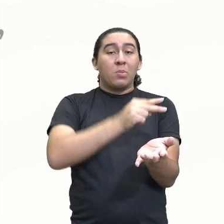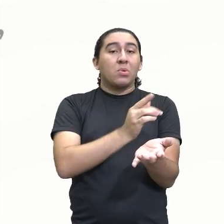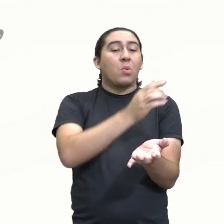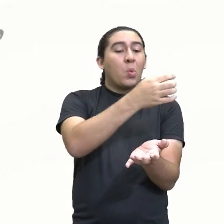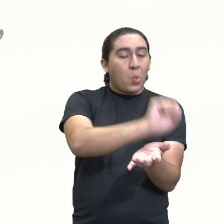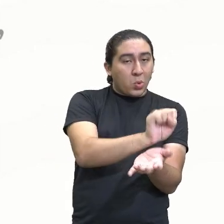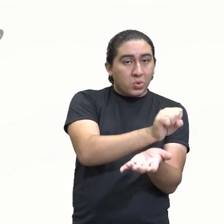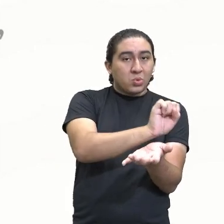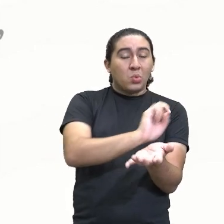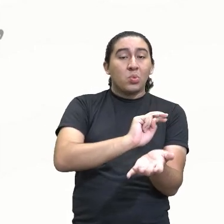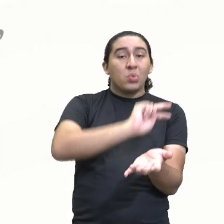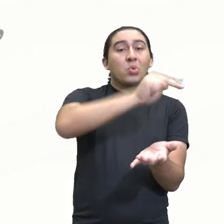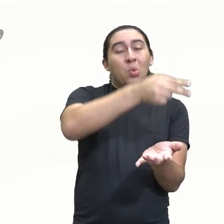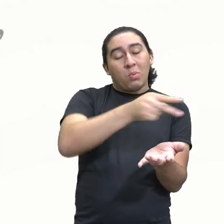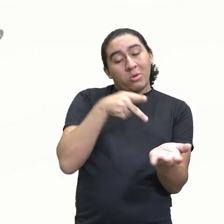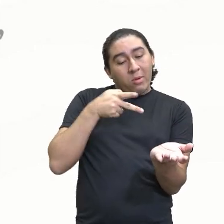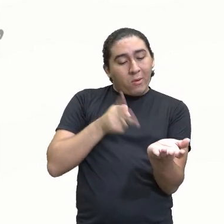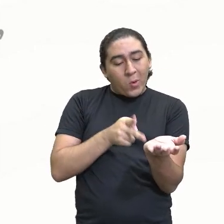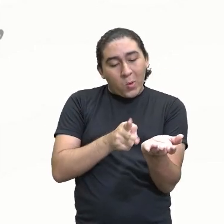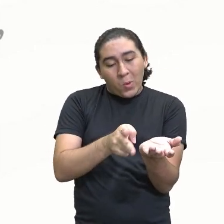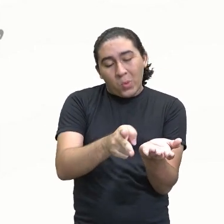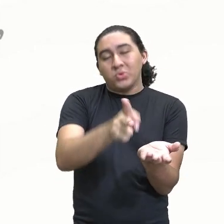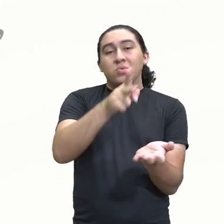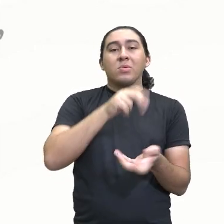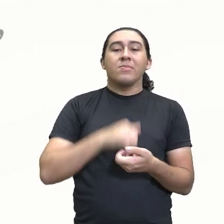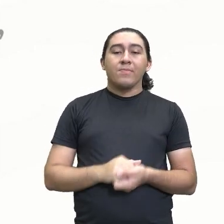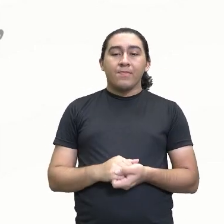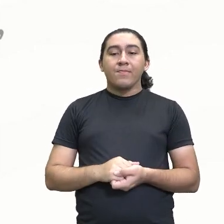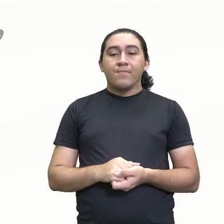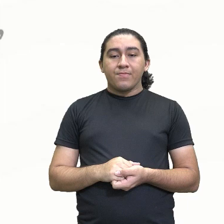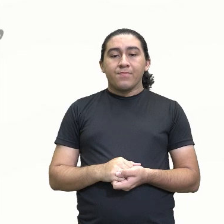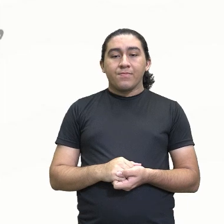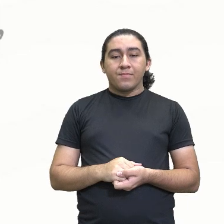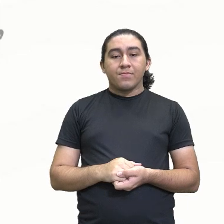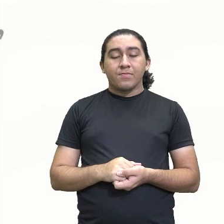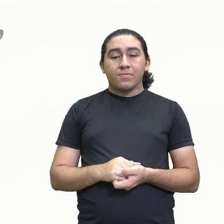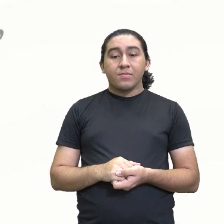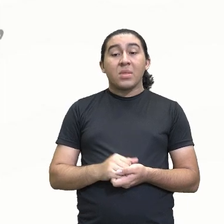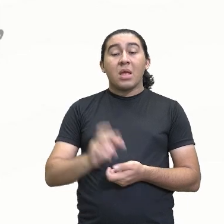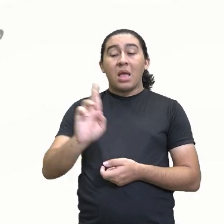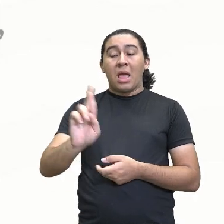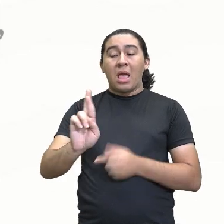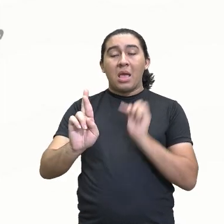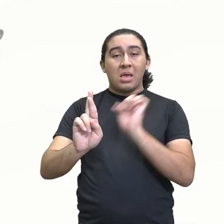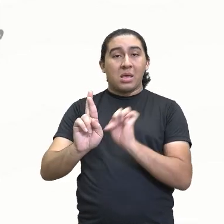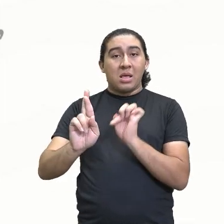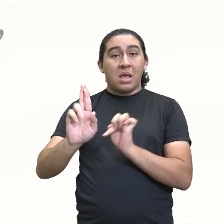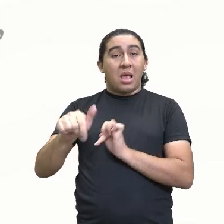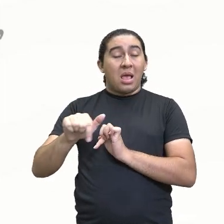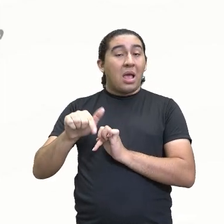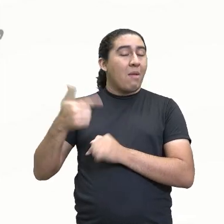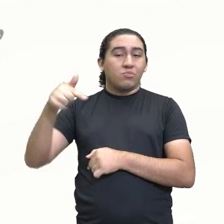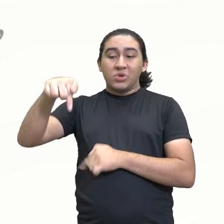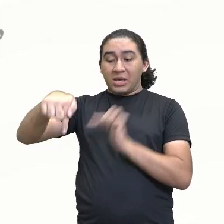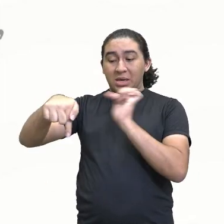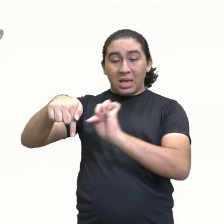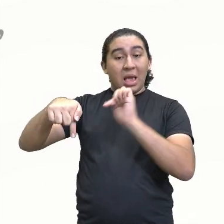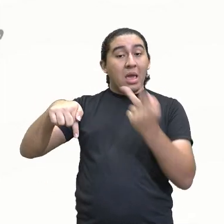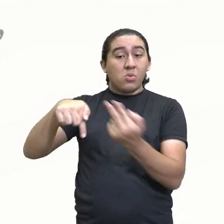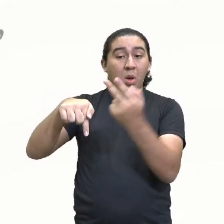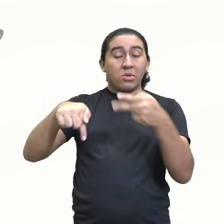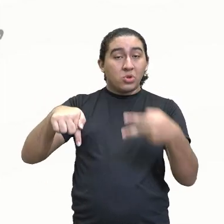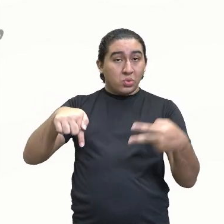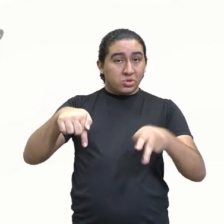4, 8, certo? Isso é uma PG em que a razão dela é 2, está sendo multiplicado por 2